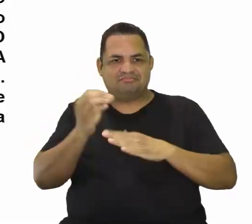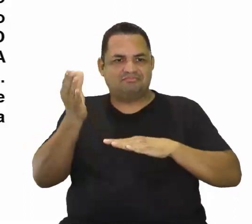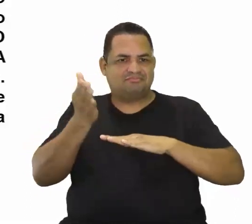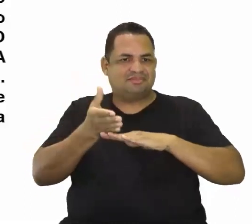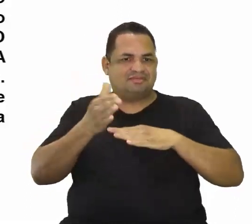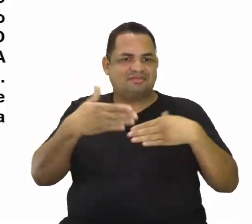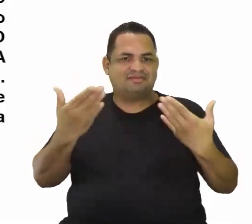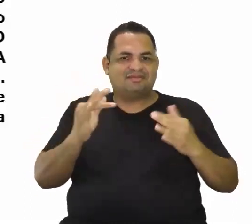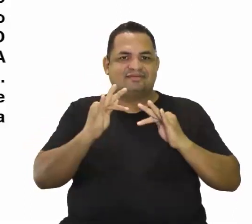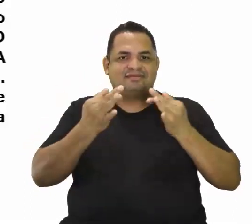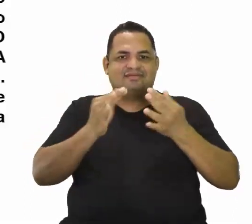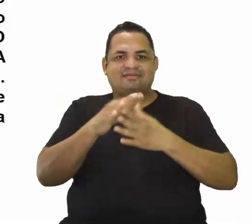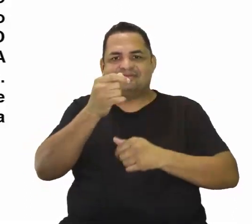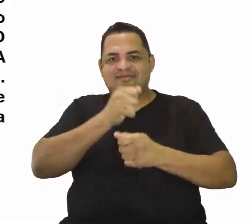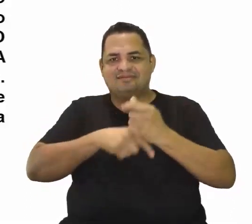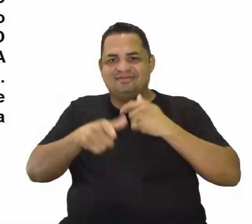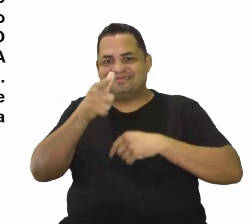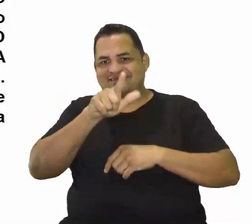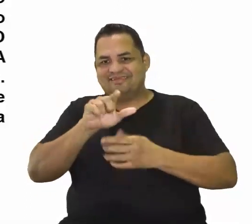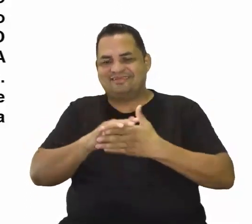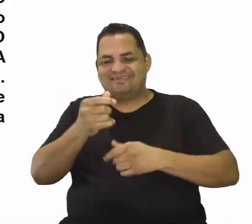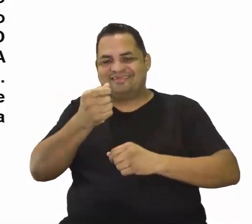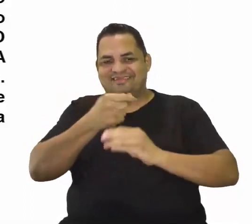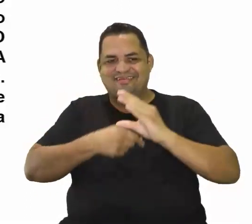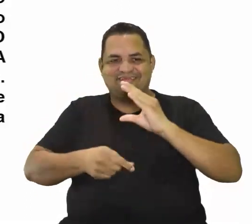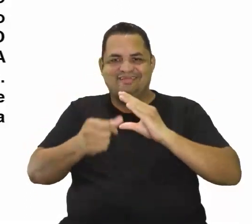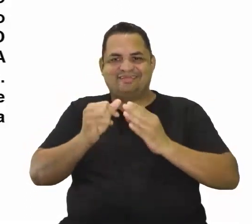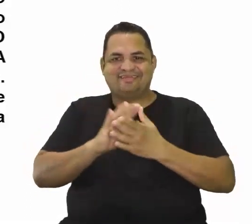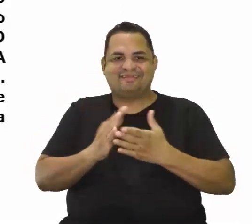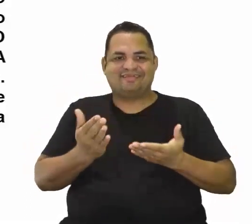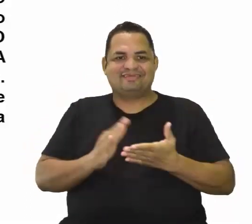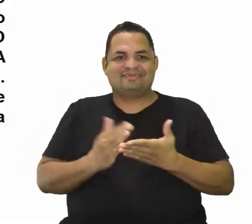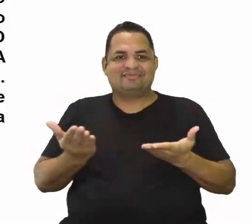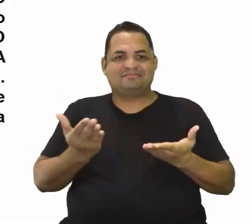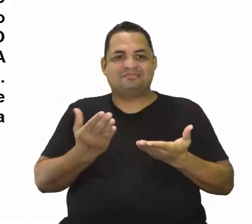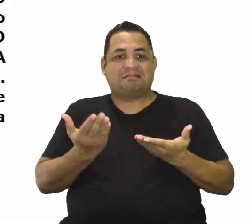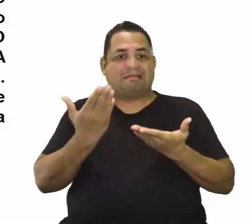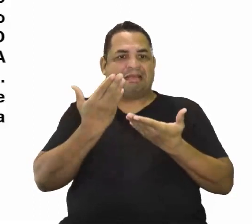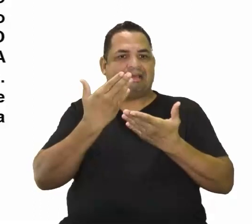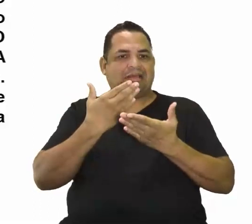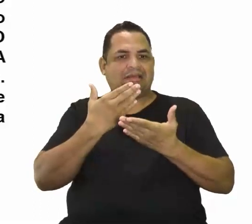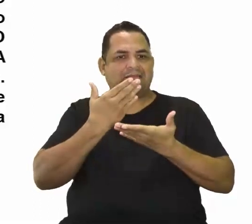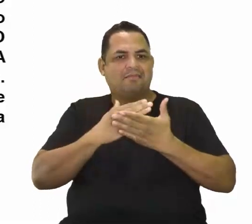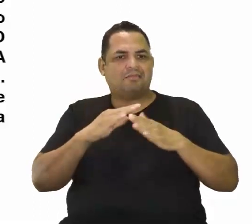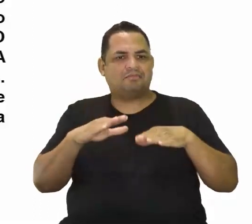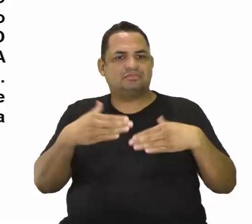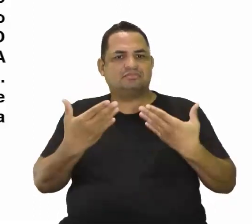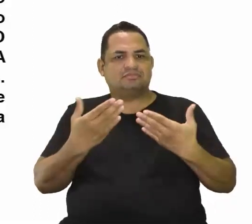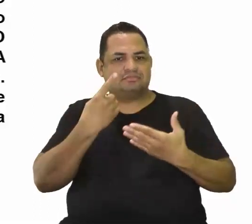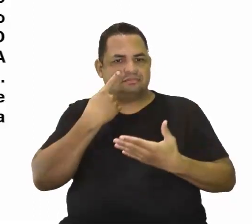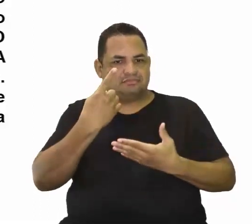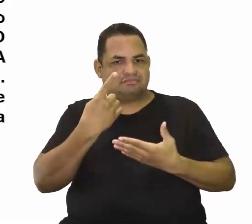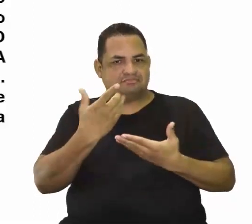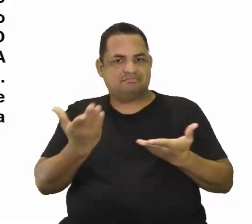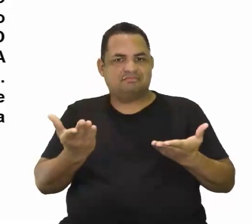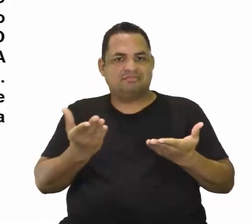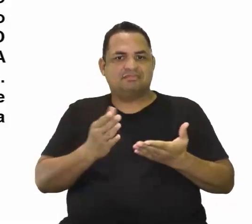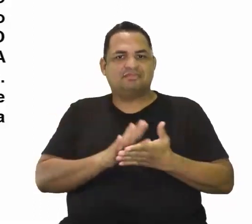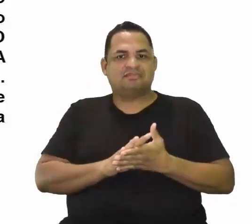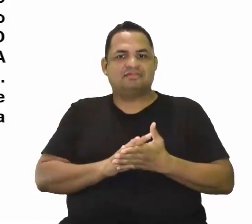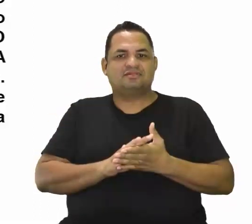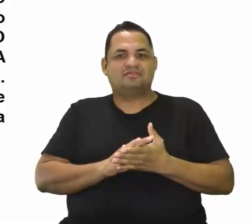contemporânea. O fim da economia liberal e capitalista. Diante deste declínio, constatado e